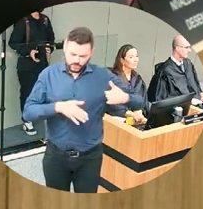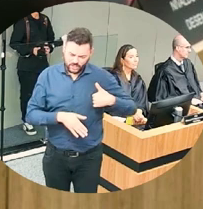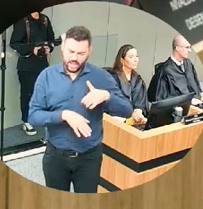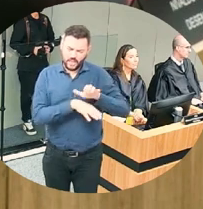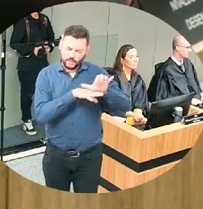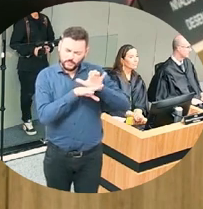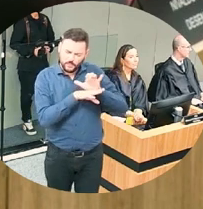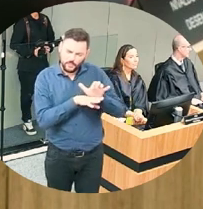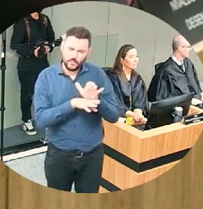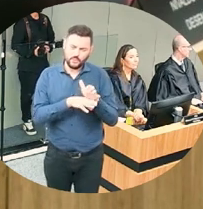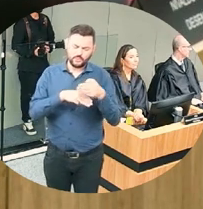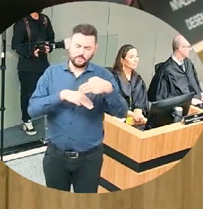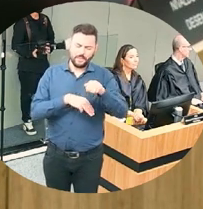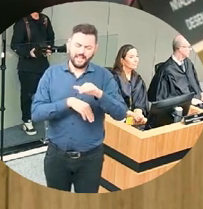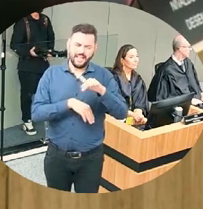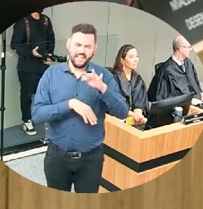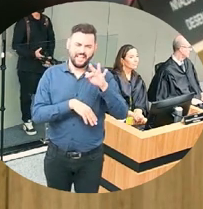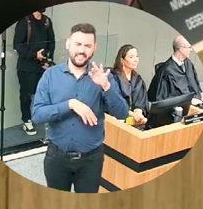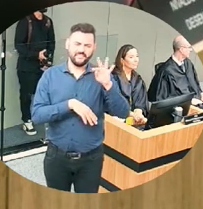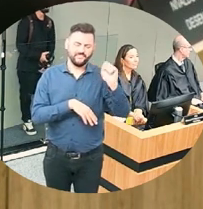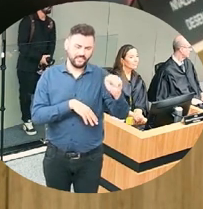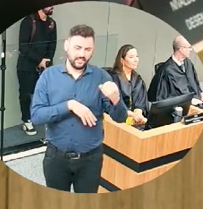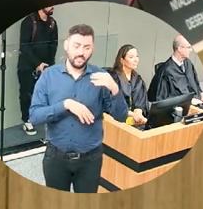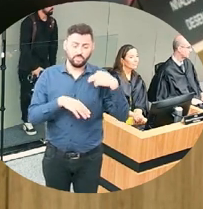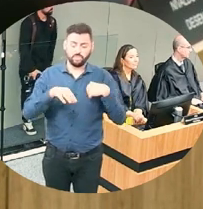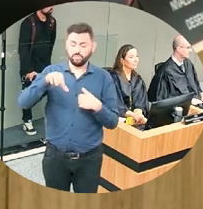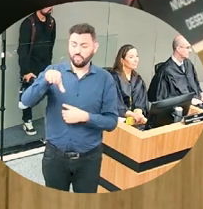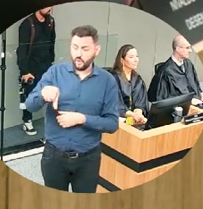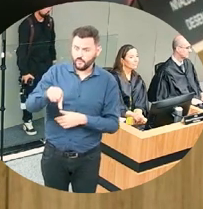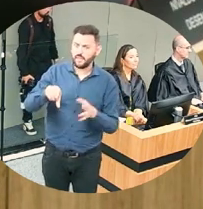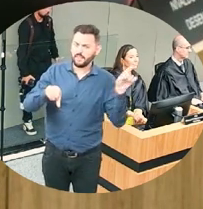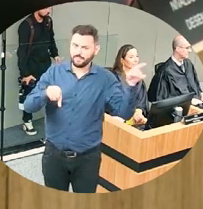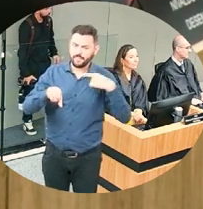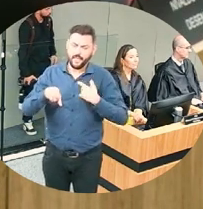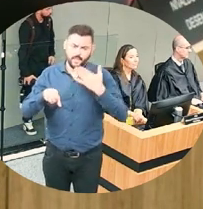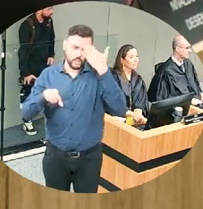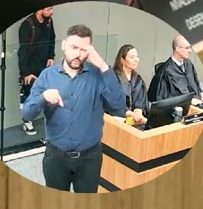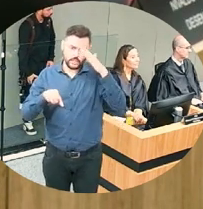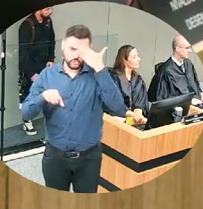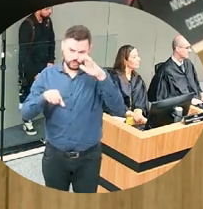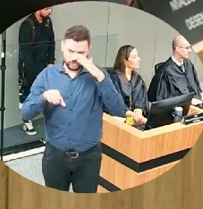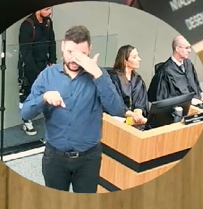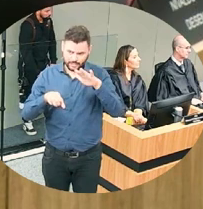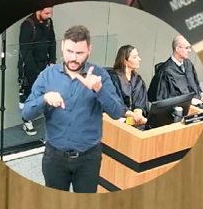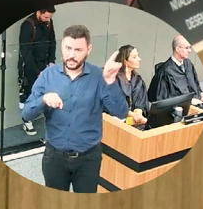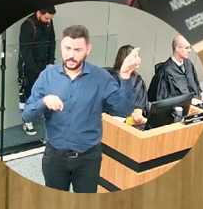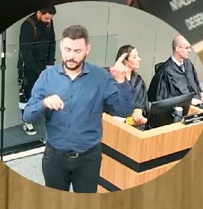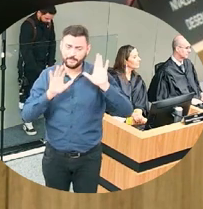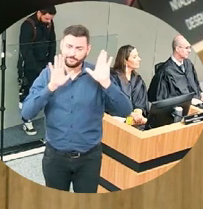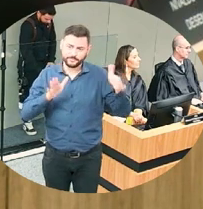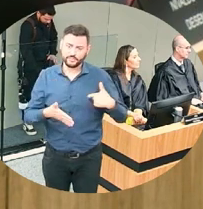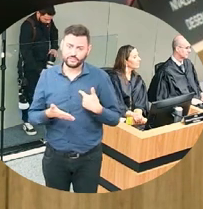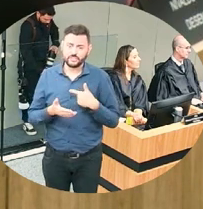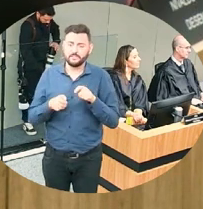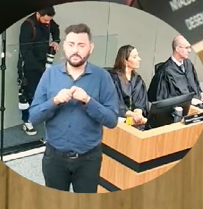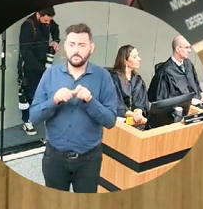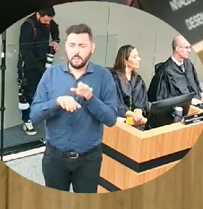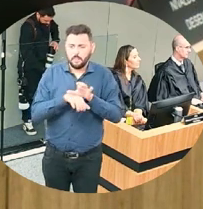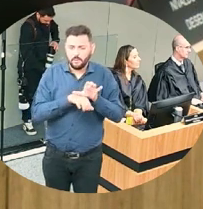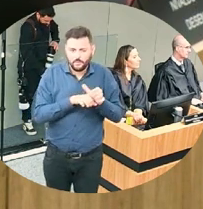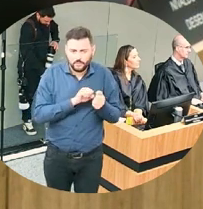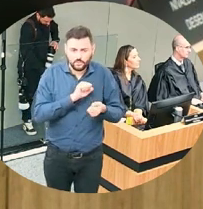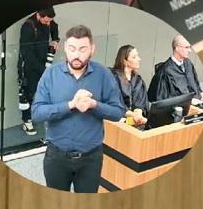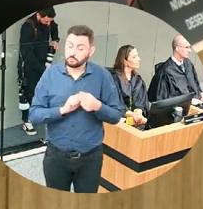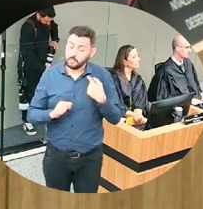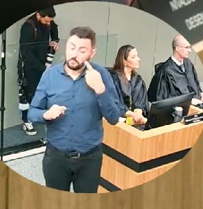da matra no em Curitiba Paraná e aí eu faço tenho digno de nota realmente